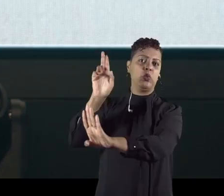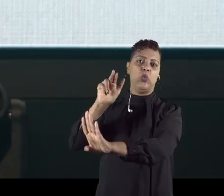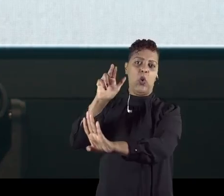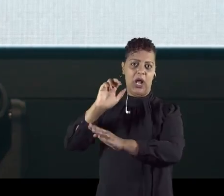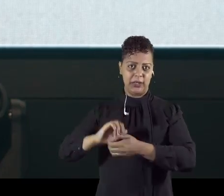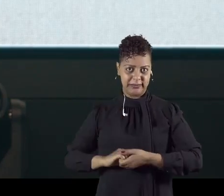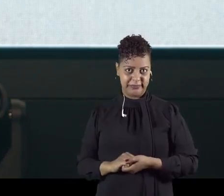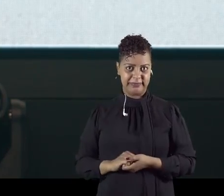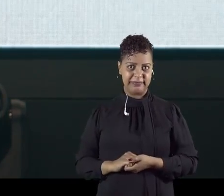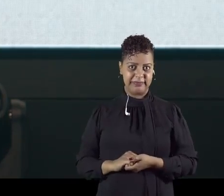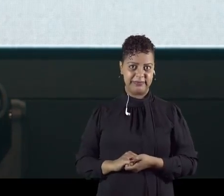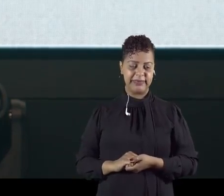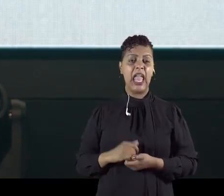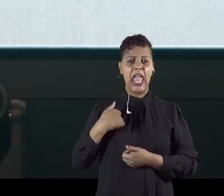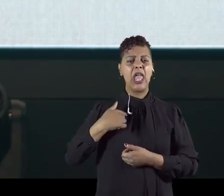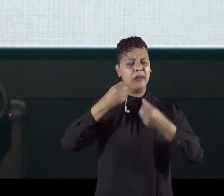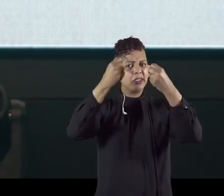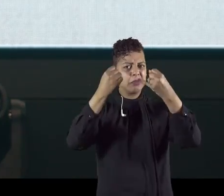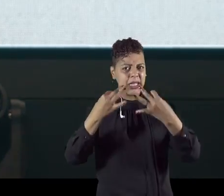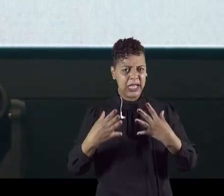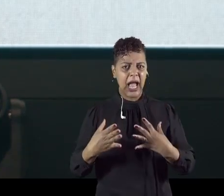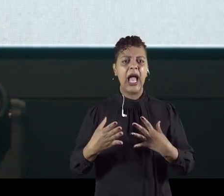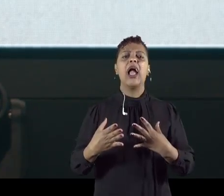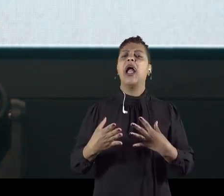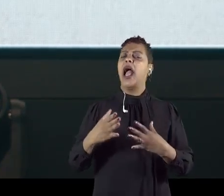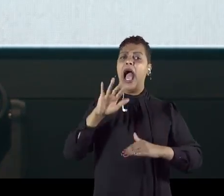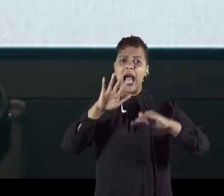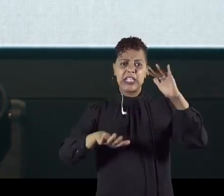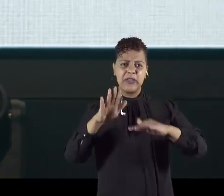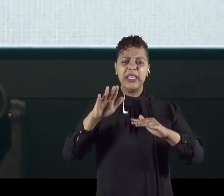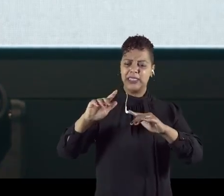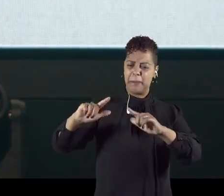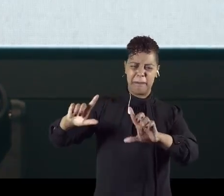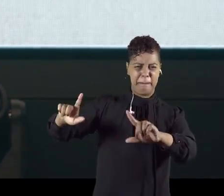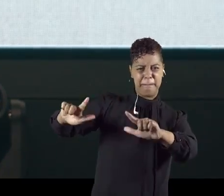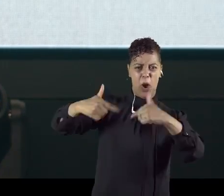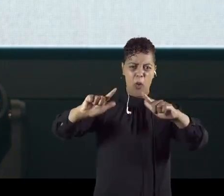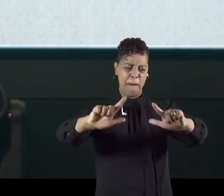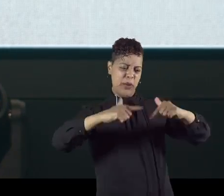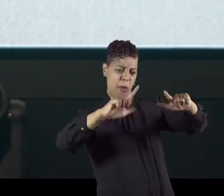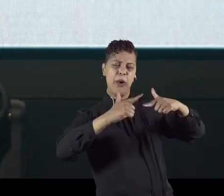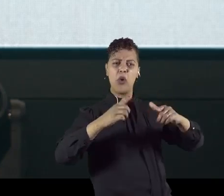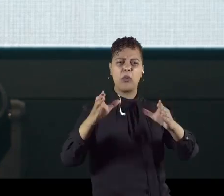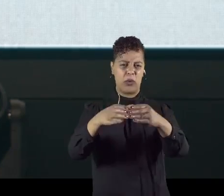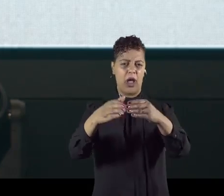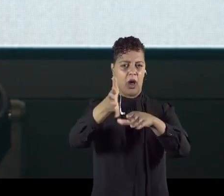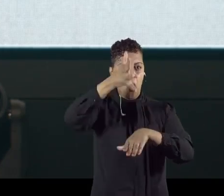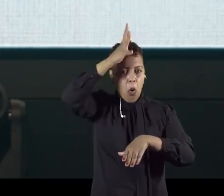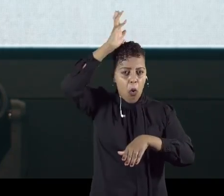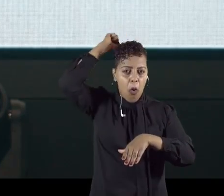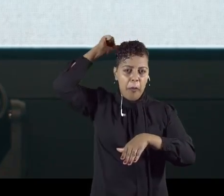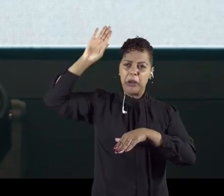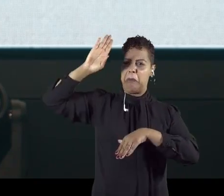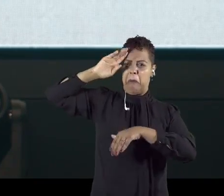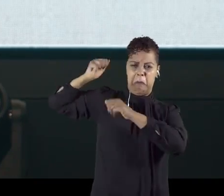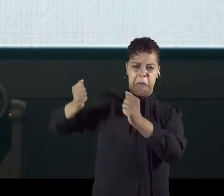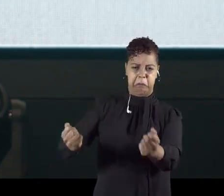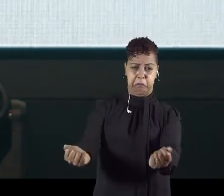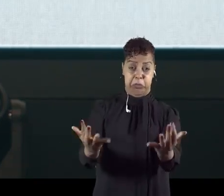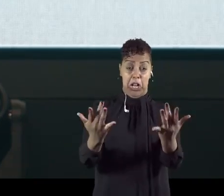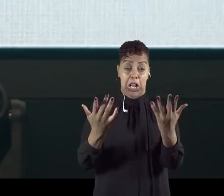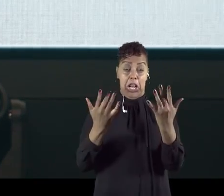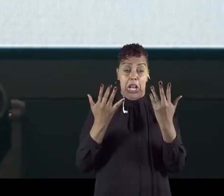e eu quero te dizer uma coisa mesmo quando Império se levantaram contra a Igreja como Império Romano por exemplo a